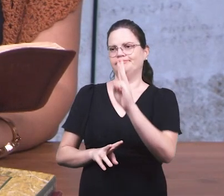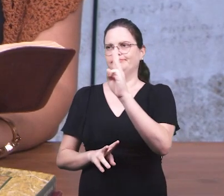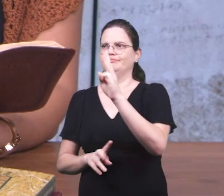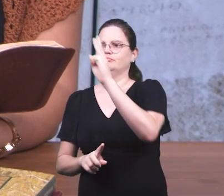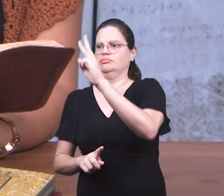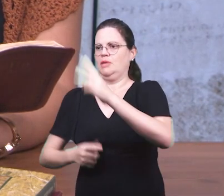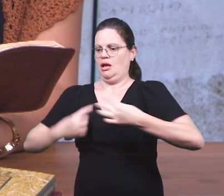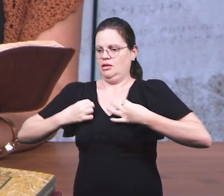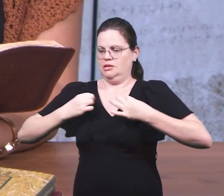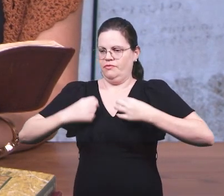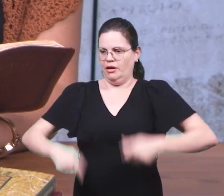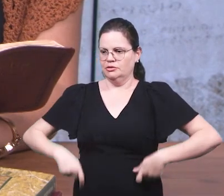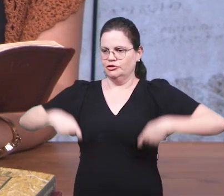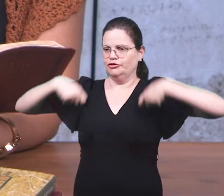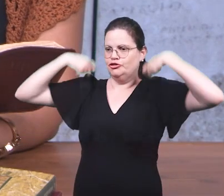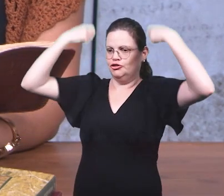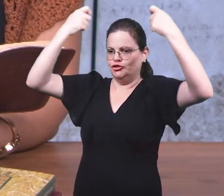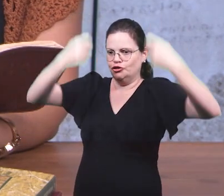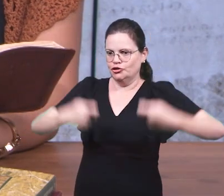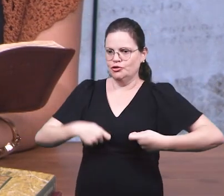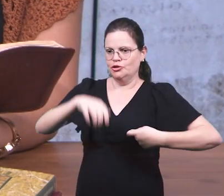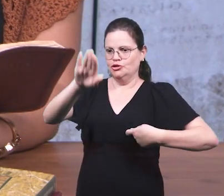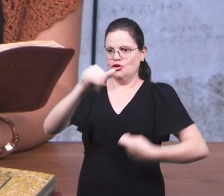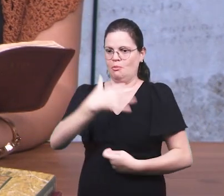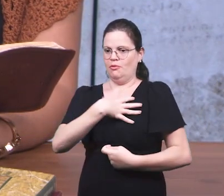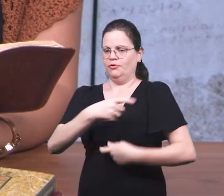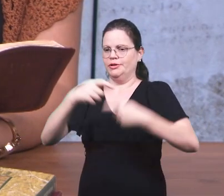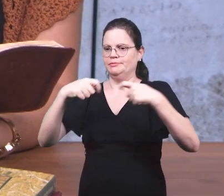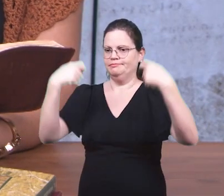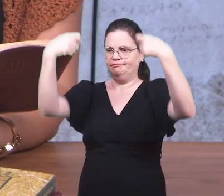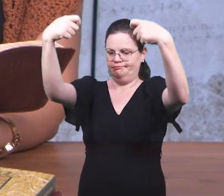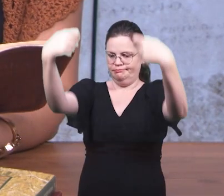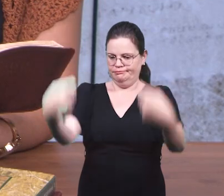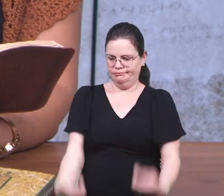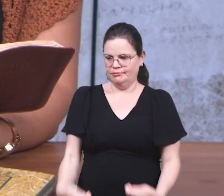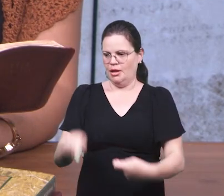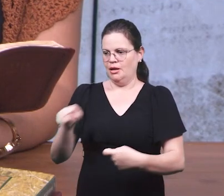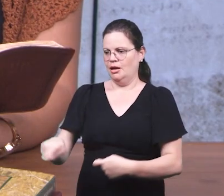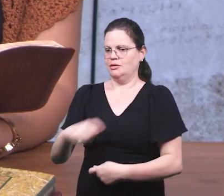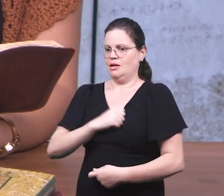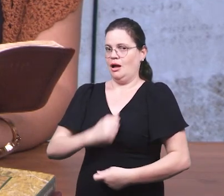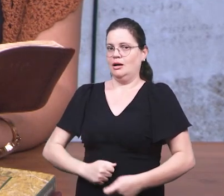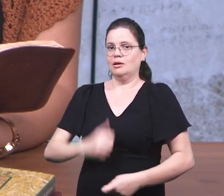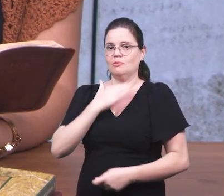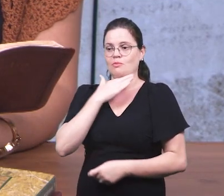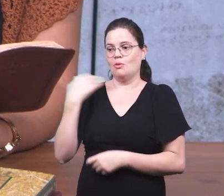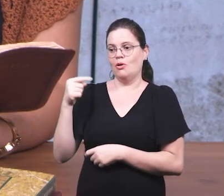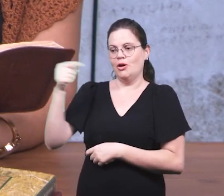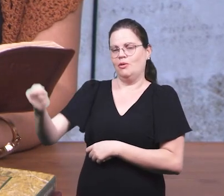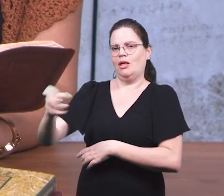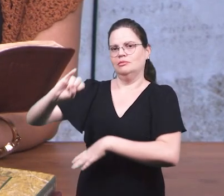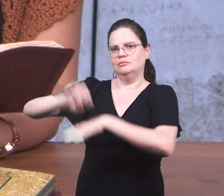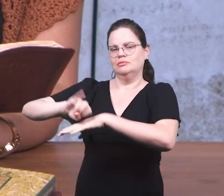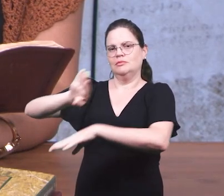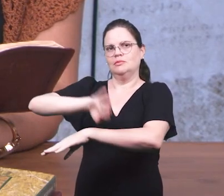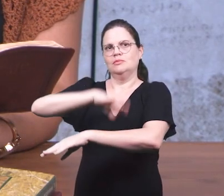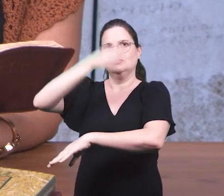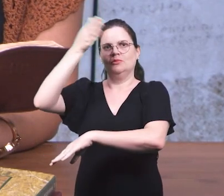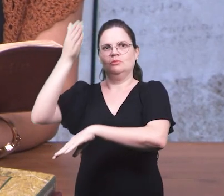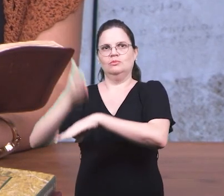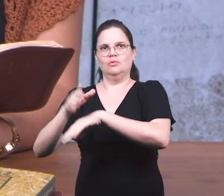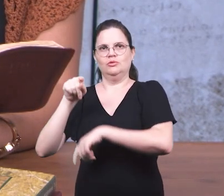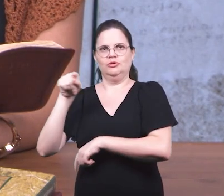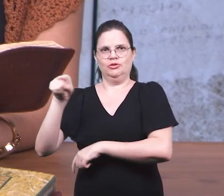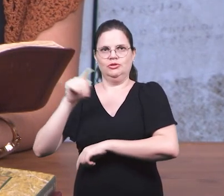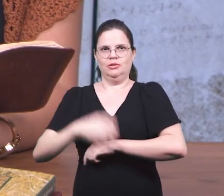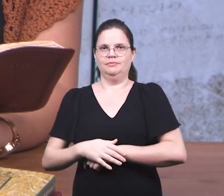Arão os vestidos e os vestiu a Eleazar seu filho. E morreu Arão ali sobre o cume do monte.